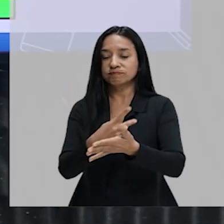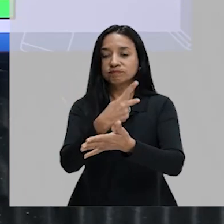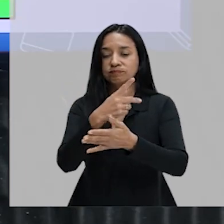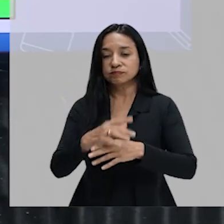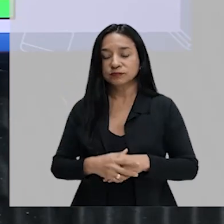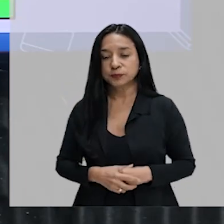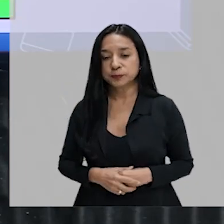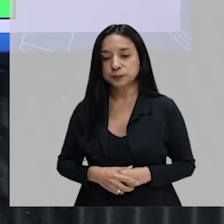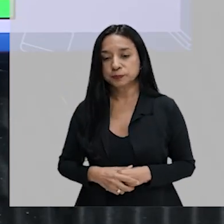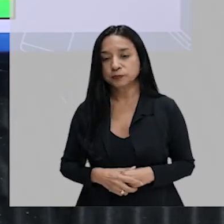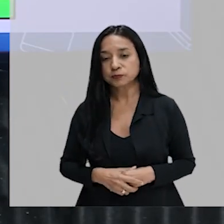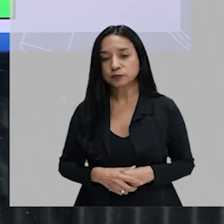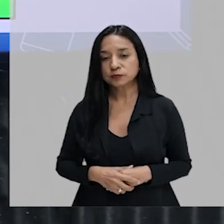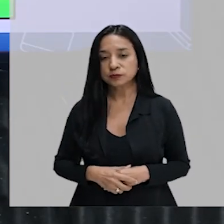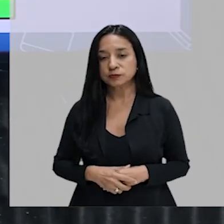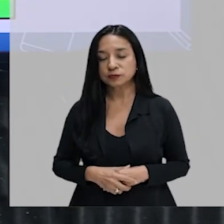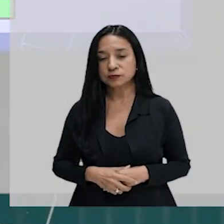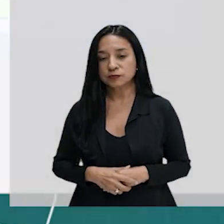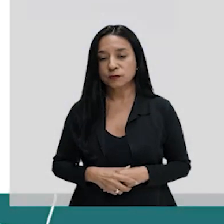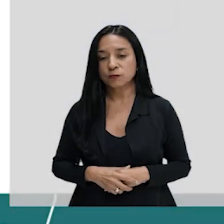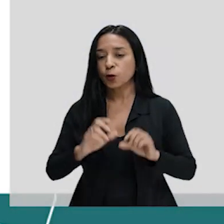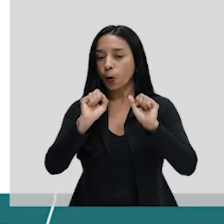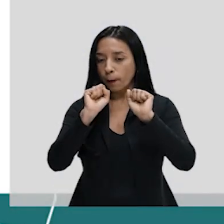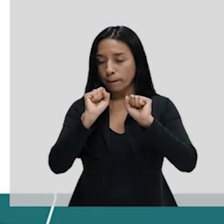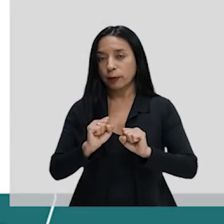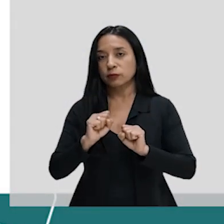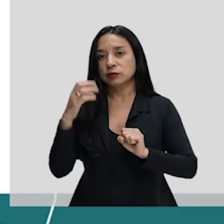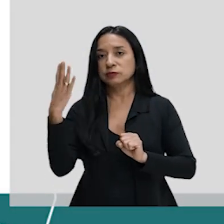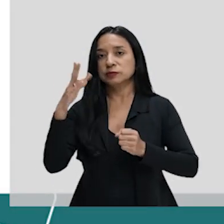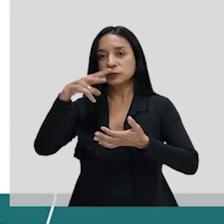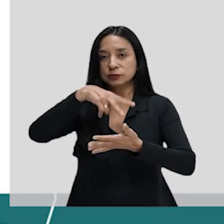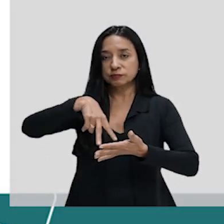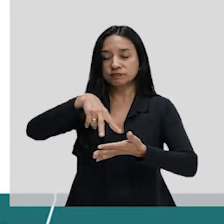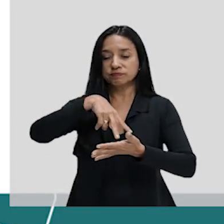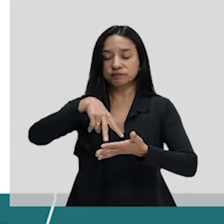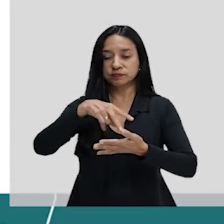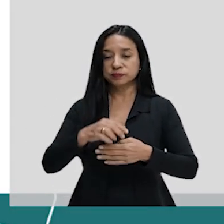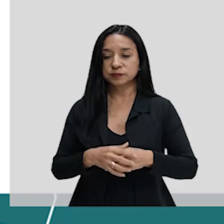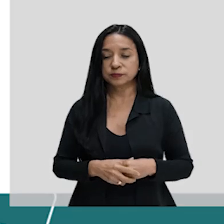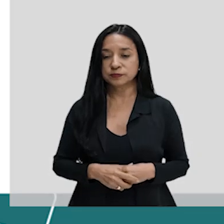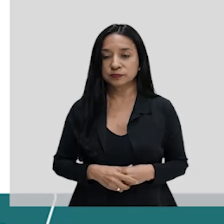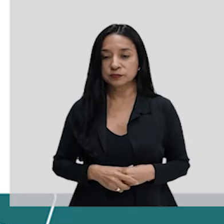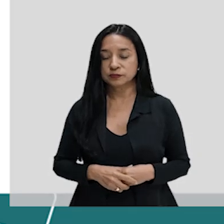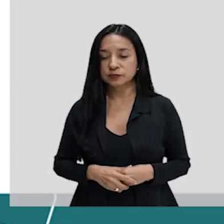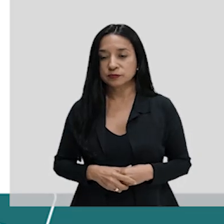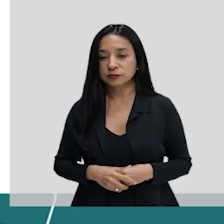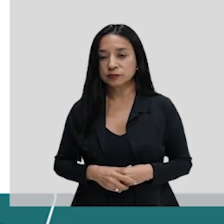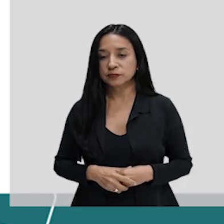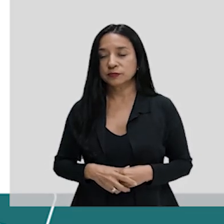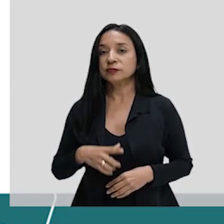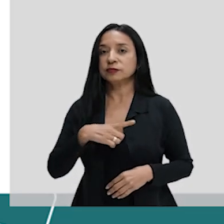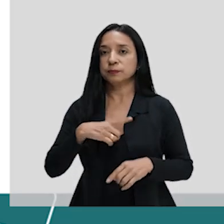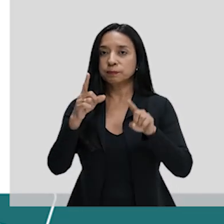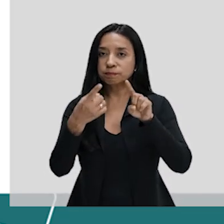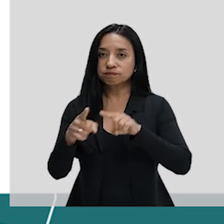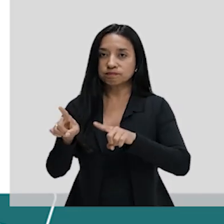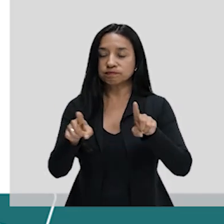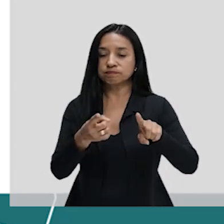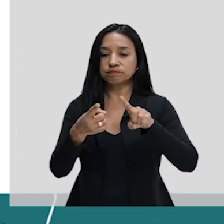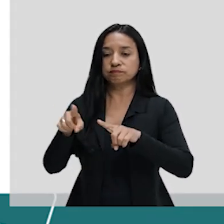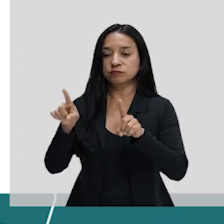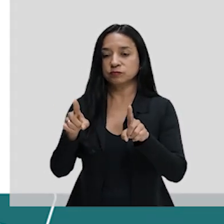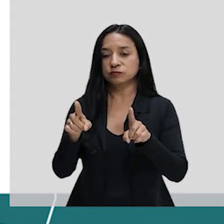participante integrante da harmonia cósmica. Então, transcendência é o indivíduo transcender, ele entrar ali no